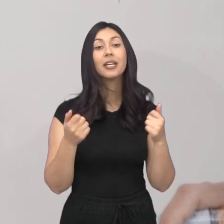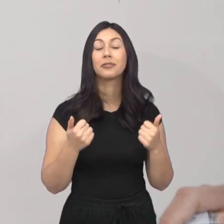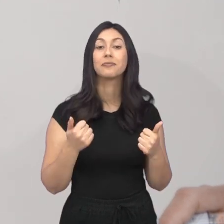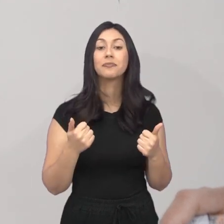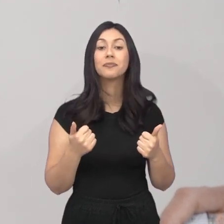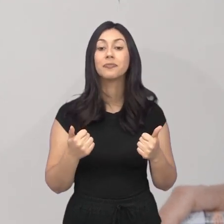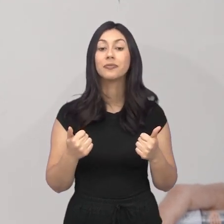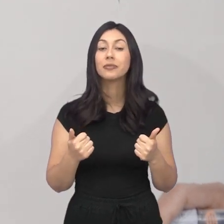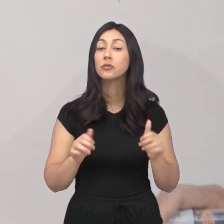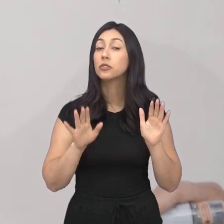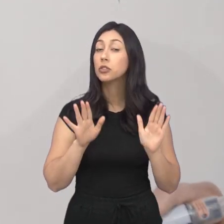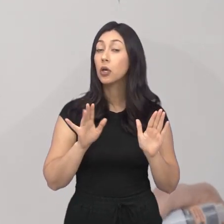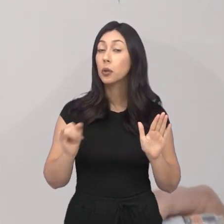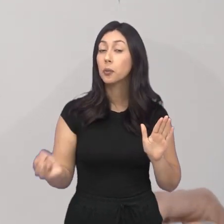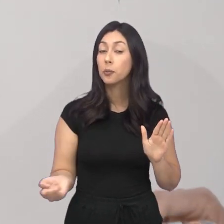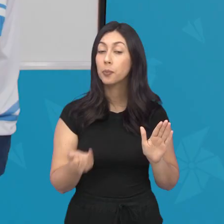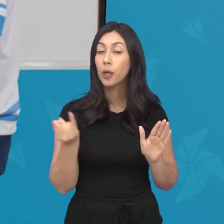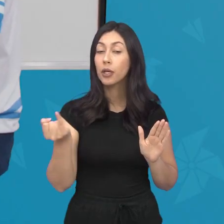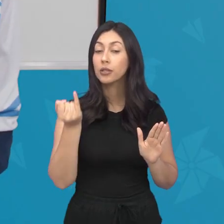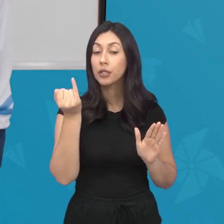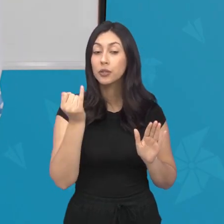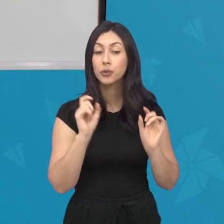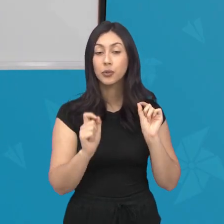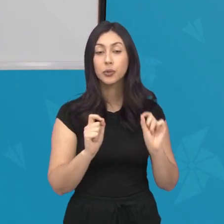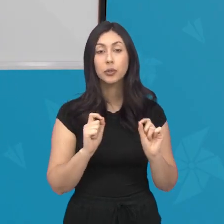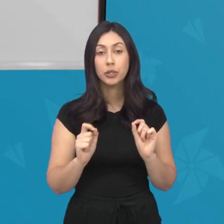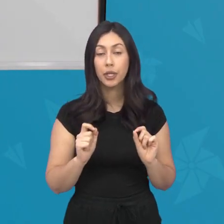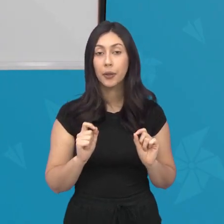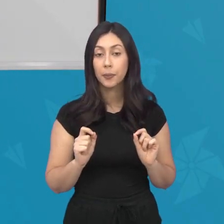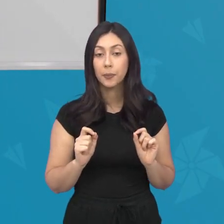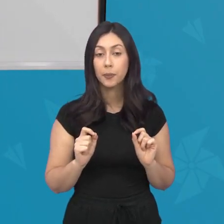Ok? Uma coisa importante que eu falei para você,